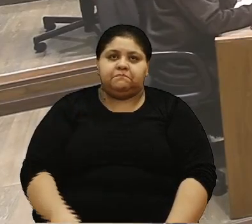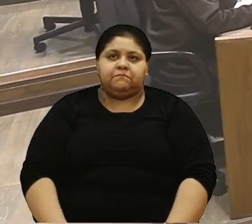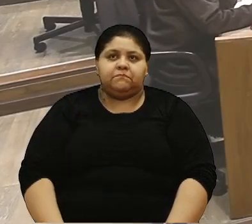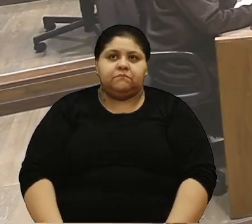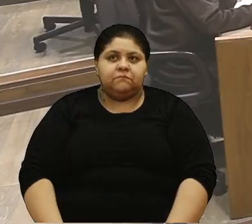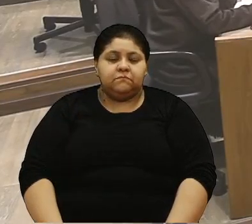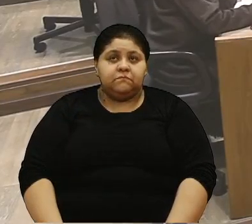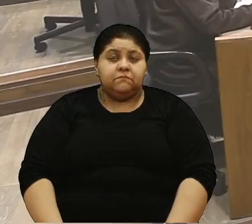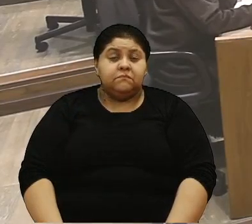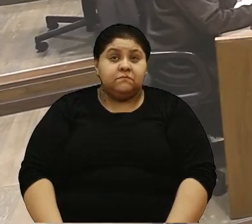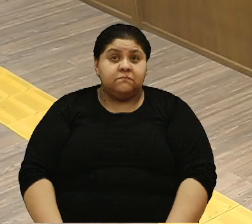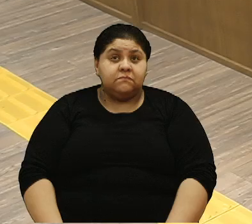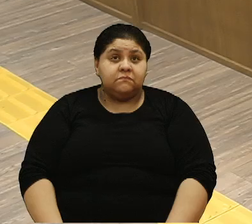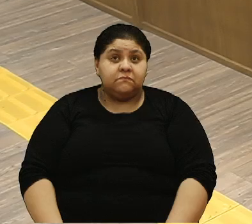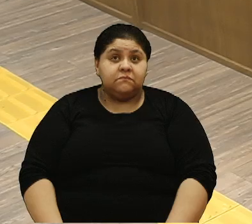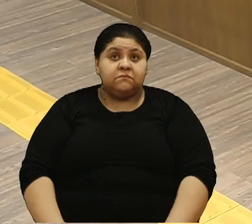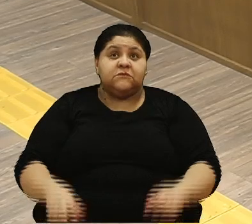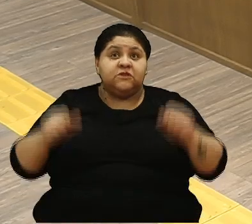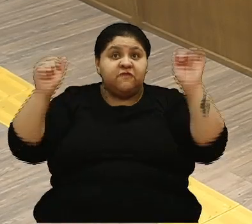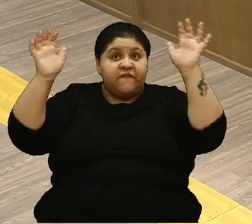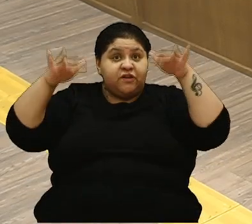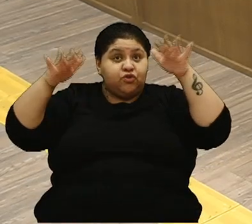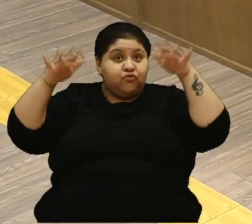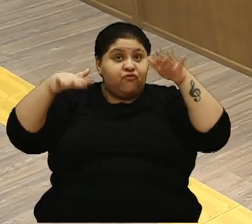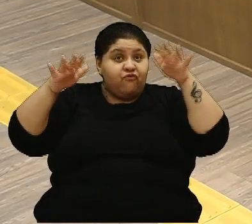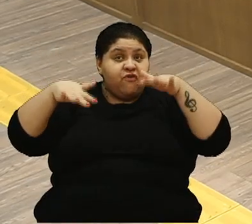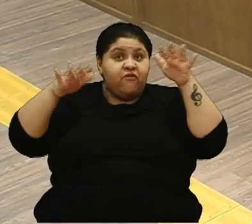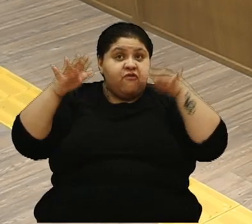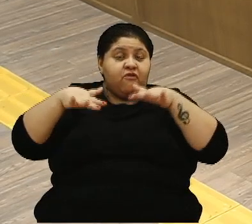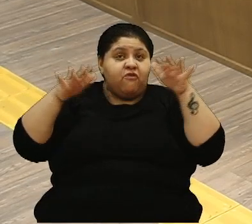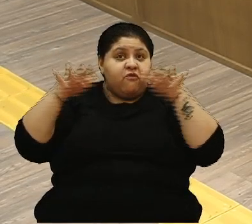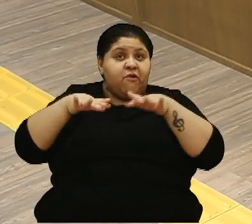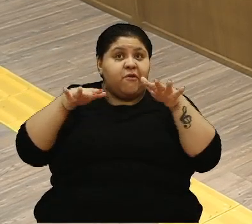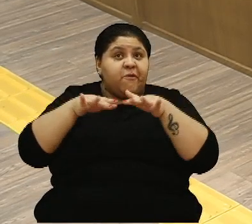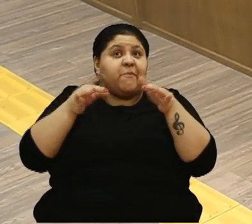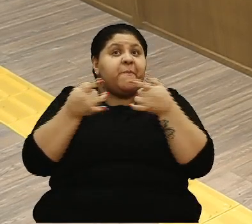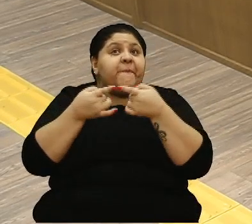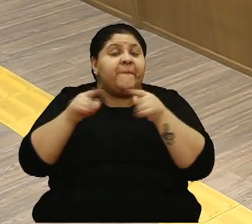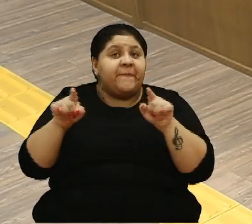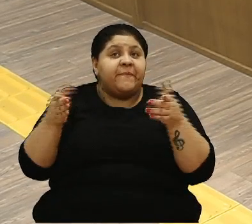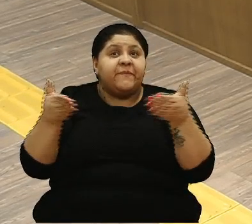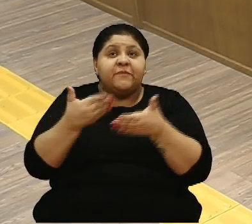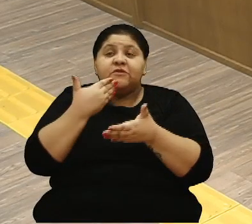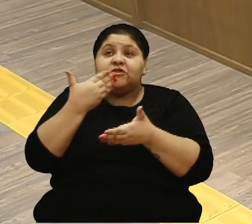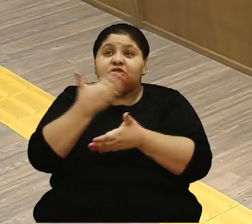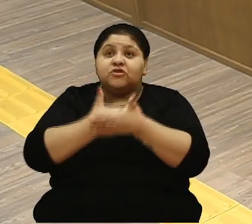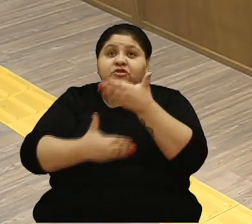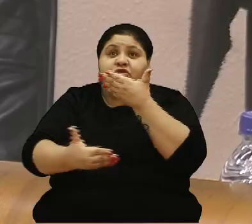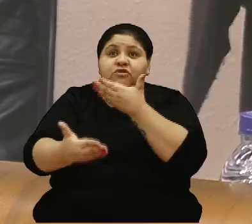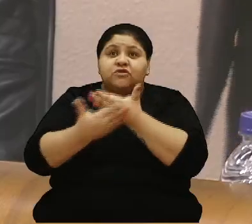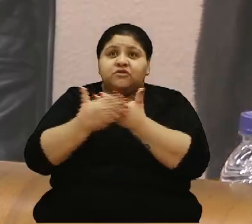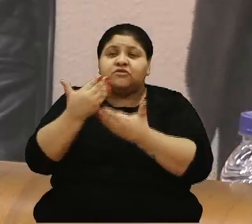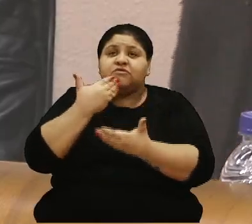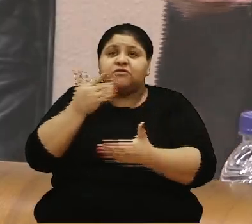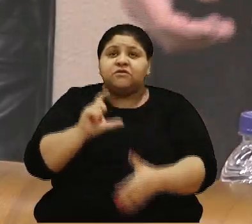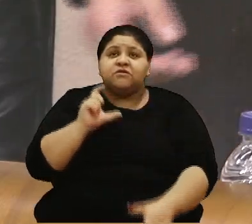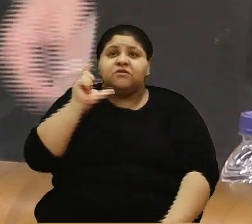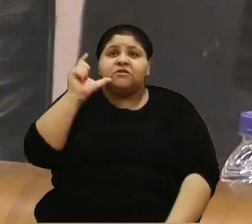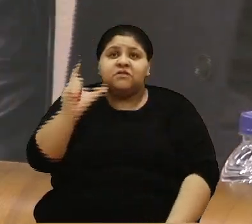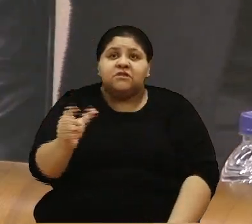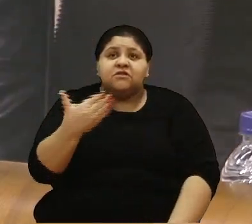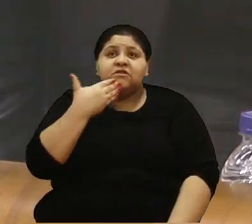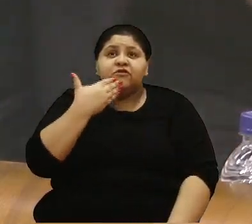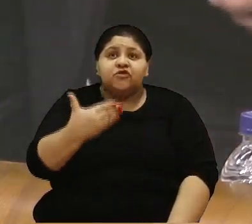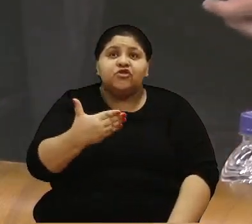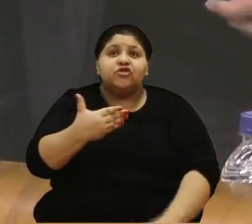vai vir chuva forte hoje, né, pelo jeito. Mas só vamos pedir que todo mundo, quando vá solicitar a palavra, solicite